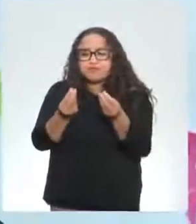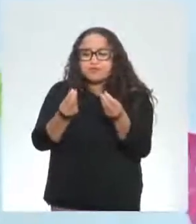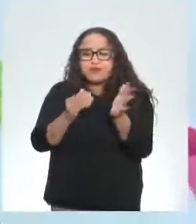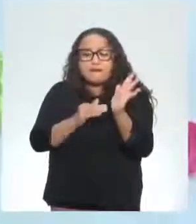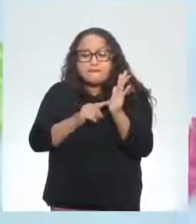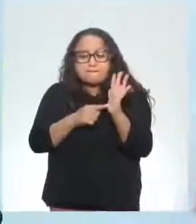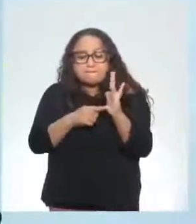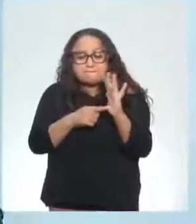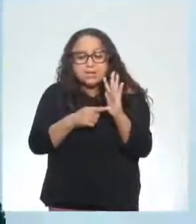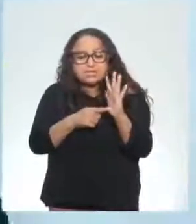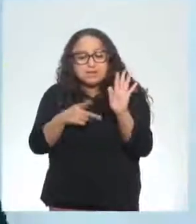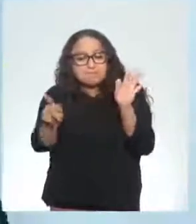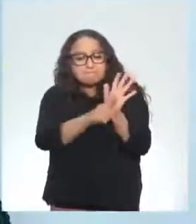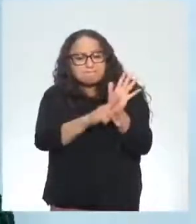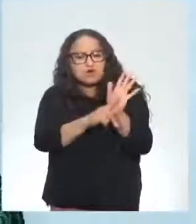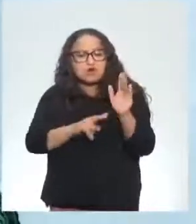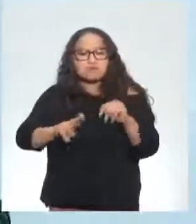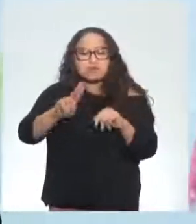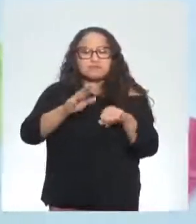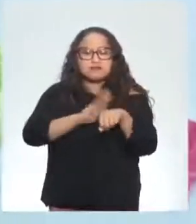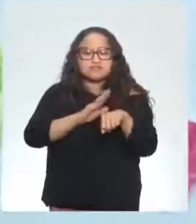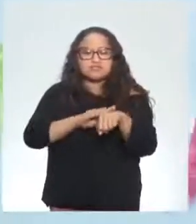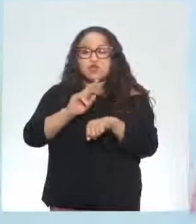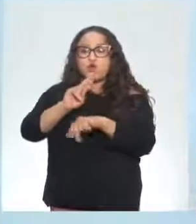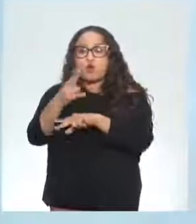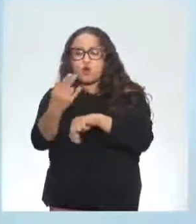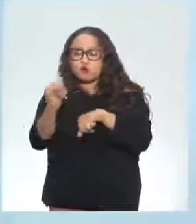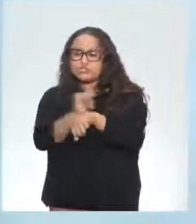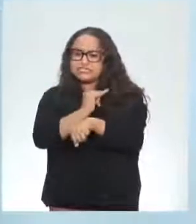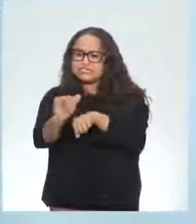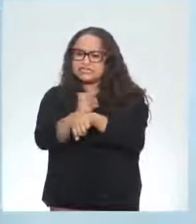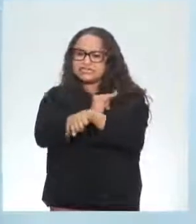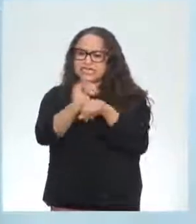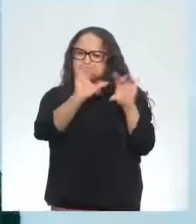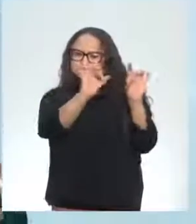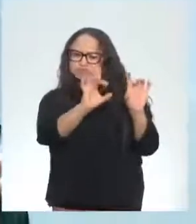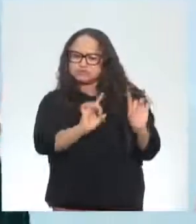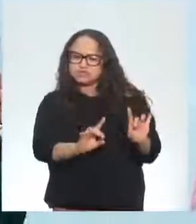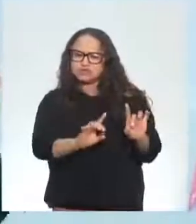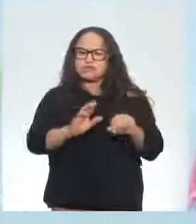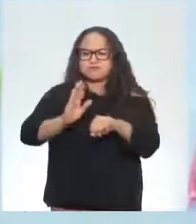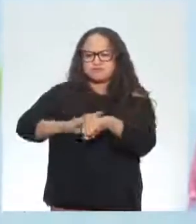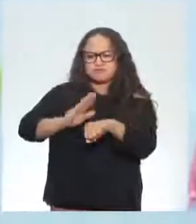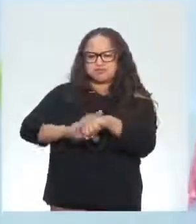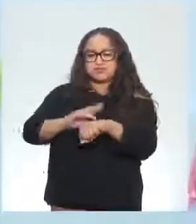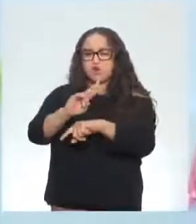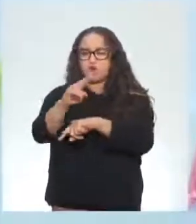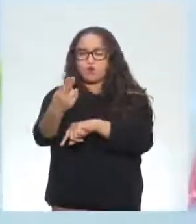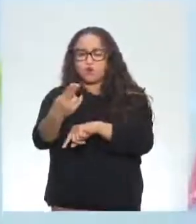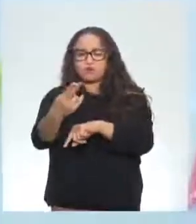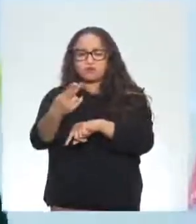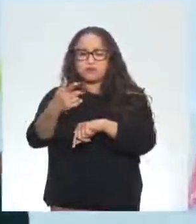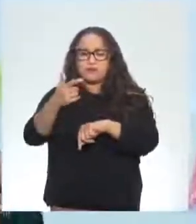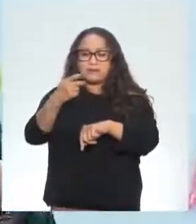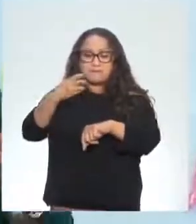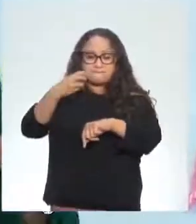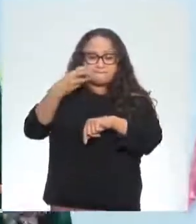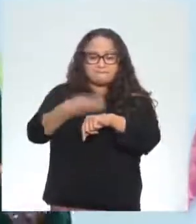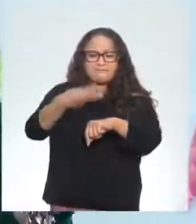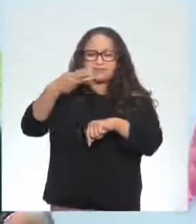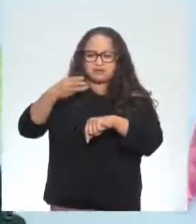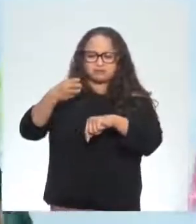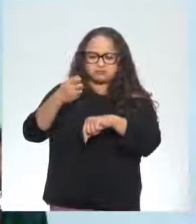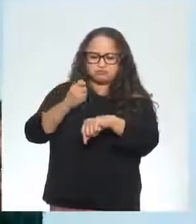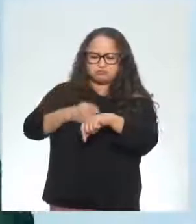para fazer aquela obra, ou até mesmo uma técnica especial para marchetaria, ou para fundir aquele metal. Então, ele vai precisar da